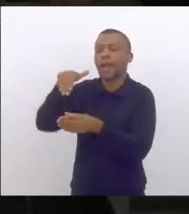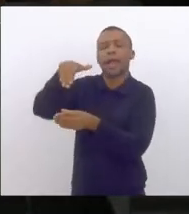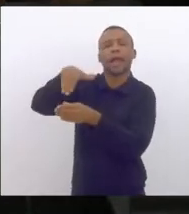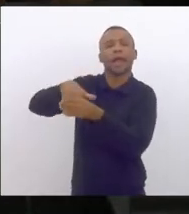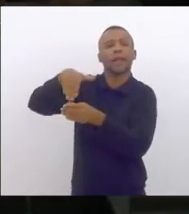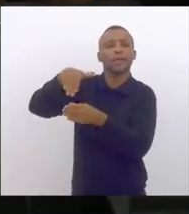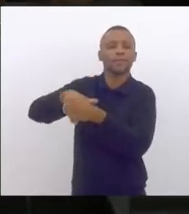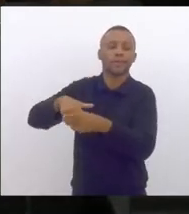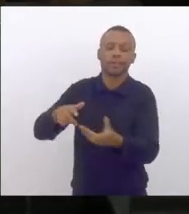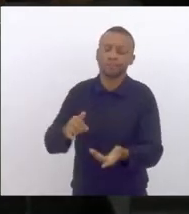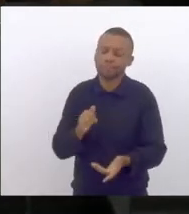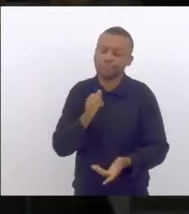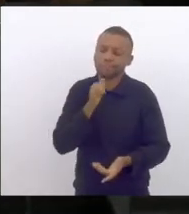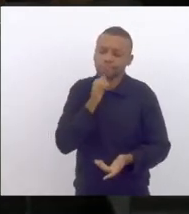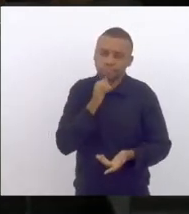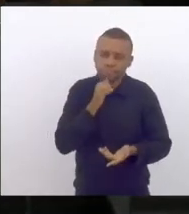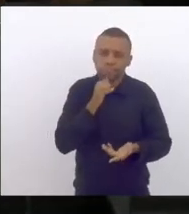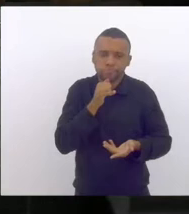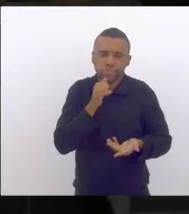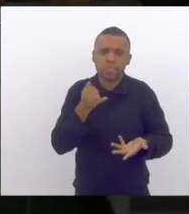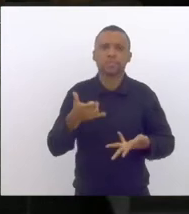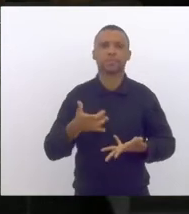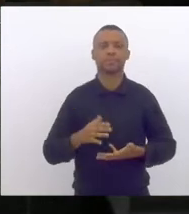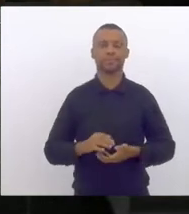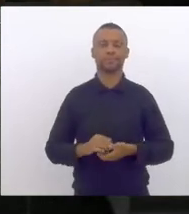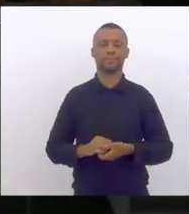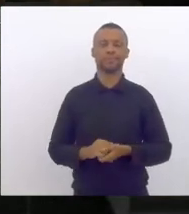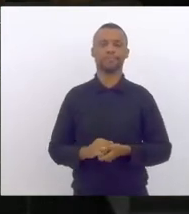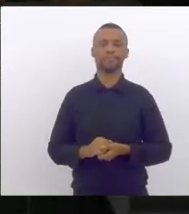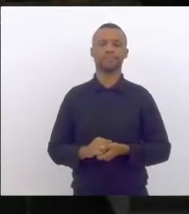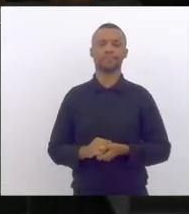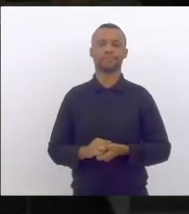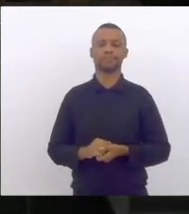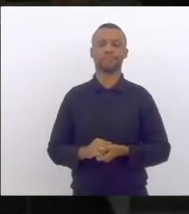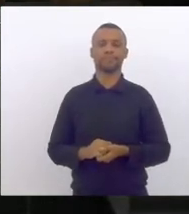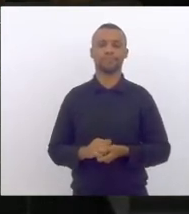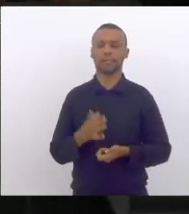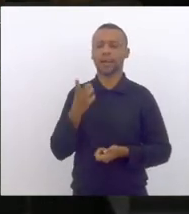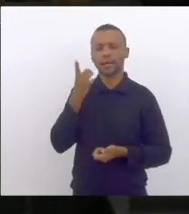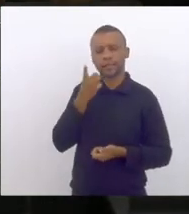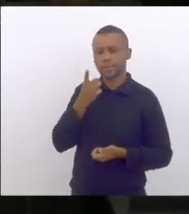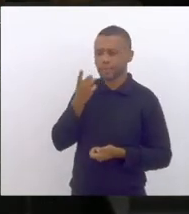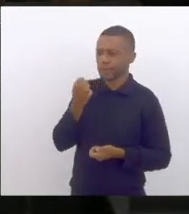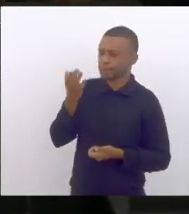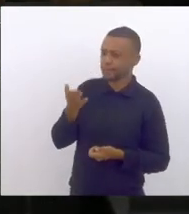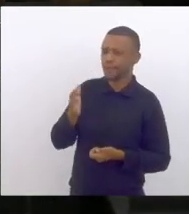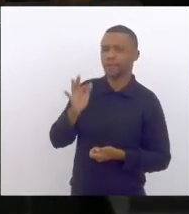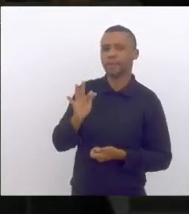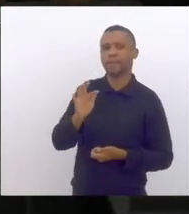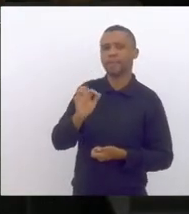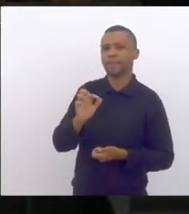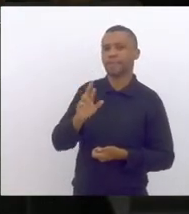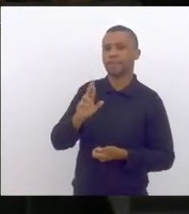infelizmente infelizmente Deputado Ferreirinha hoje